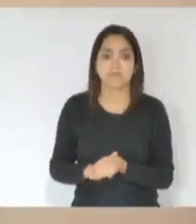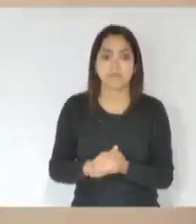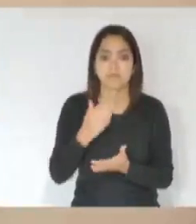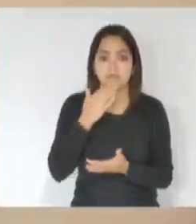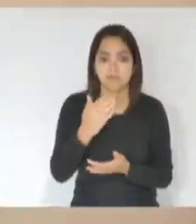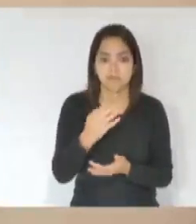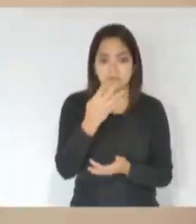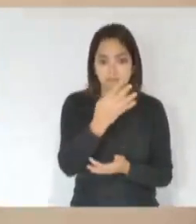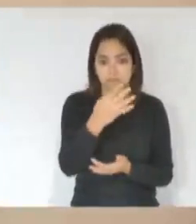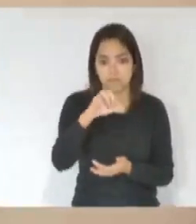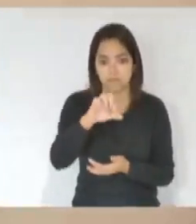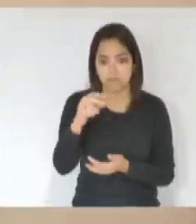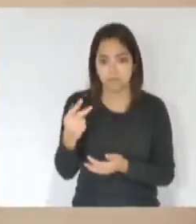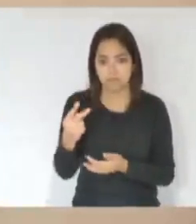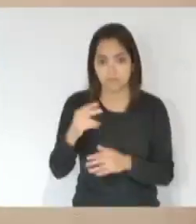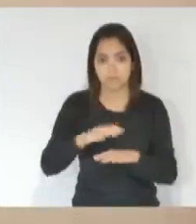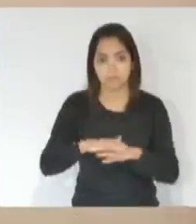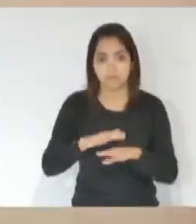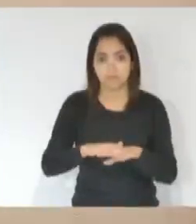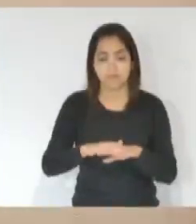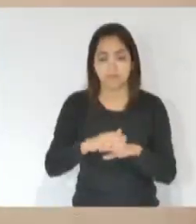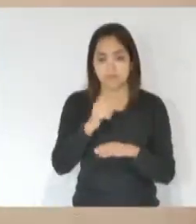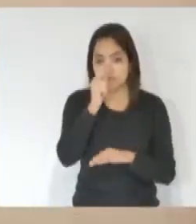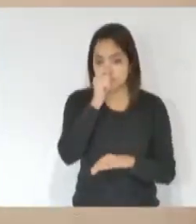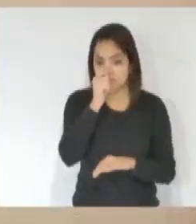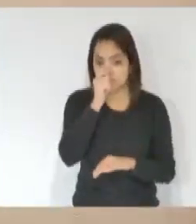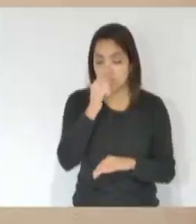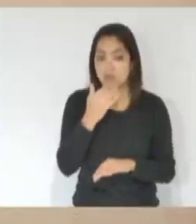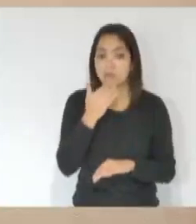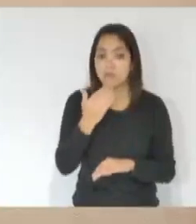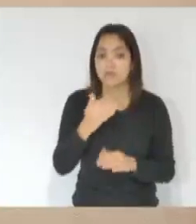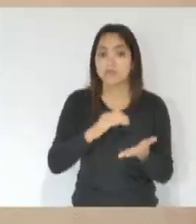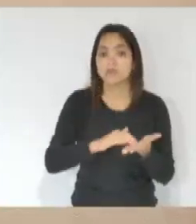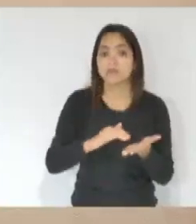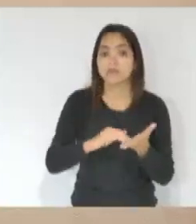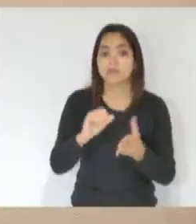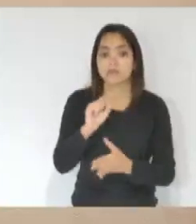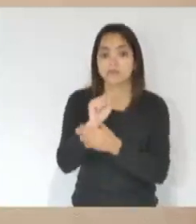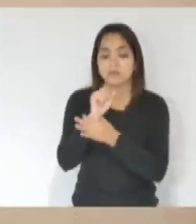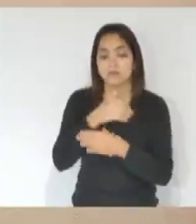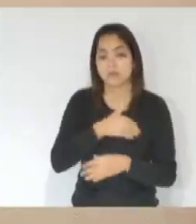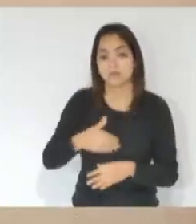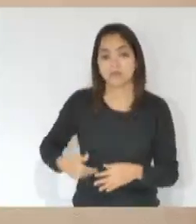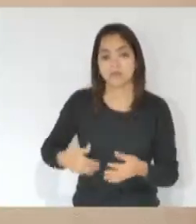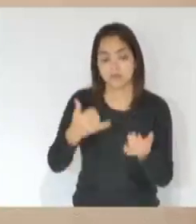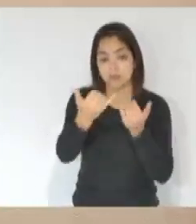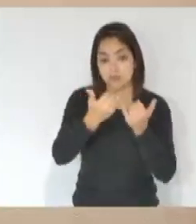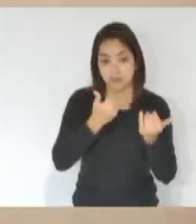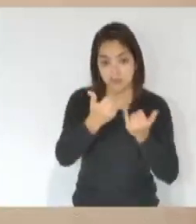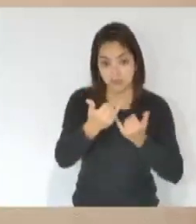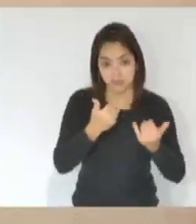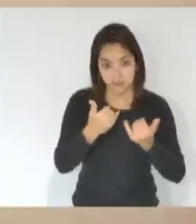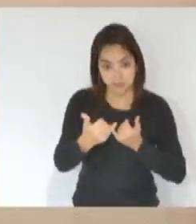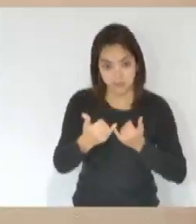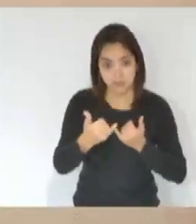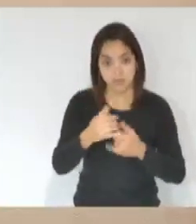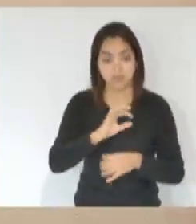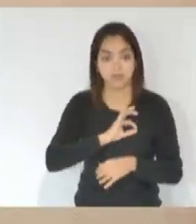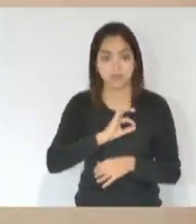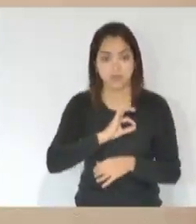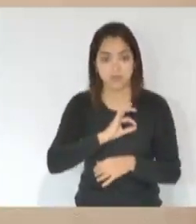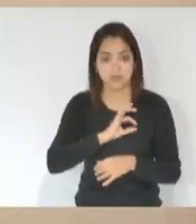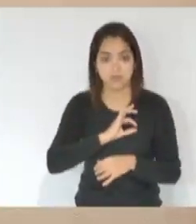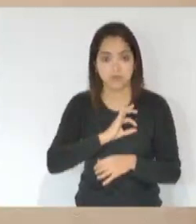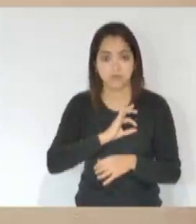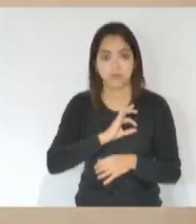informação 492, autor deputado João Amin, solicitando ao secretário da Segurança Pública informações acerca do efetivo policial catarinense nos últimos